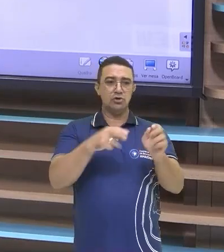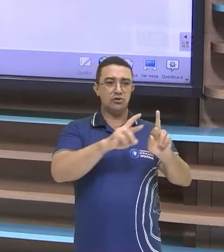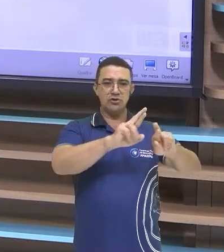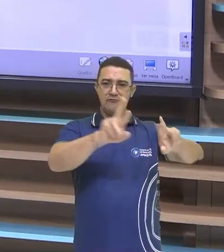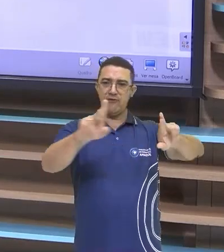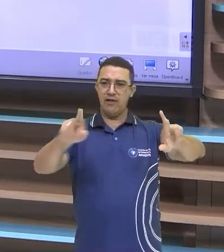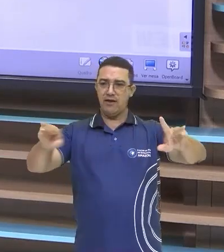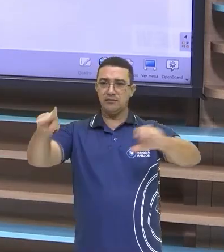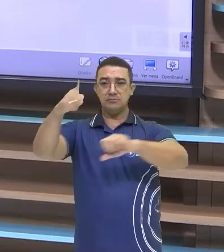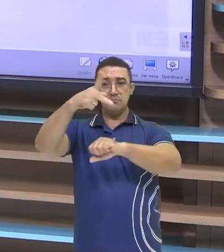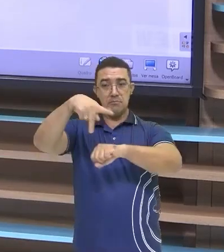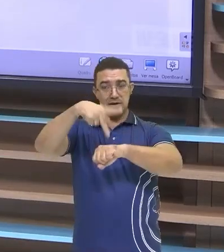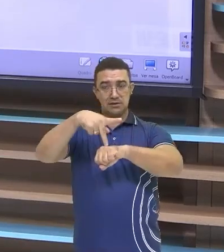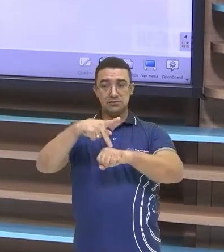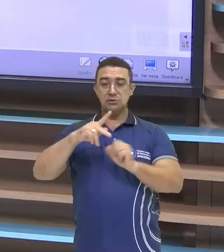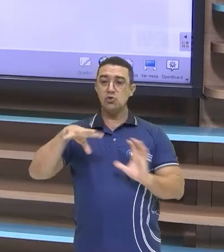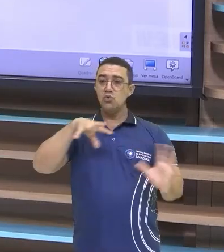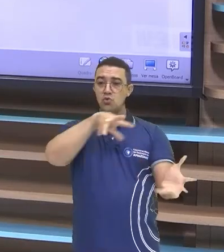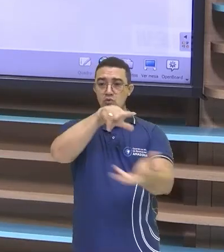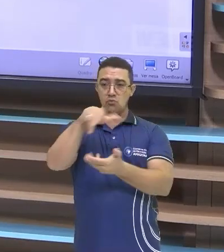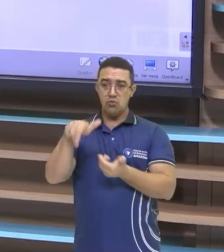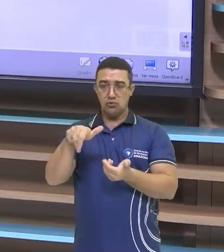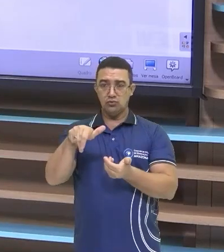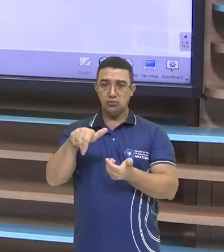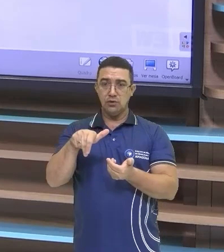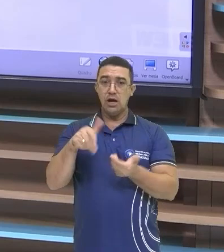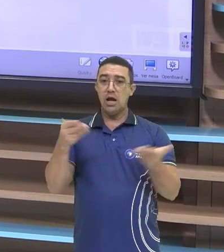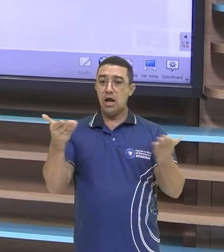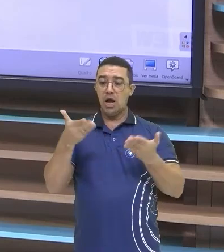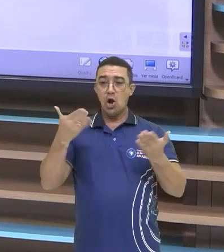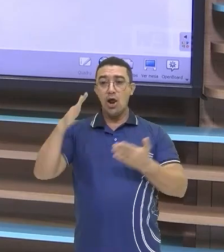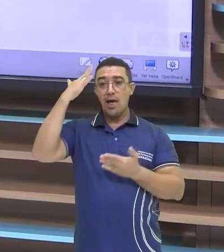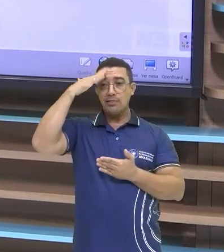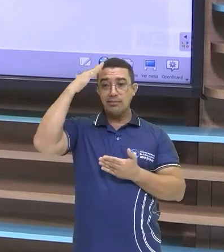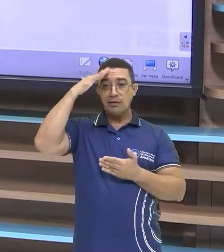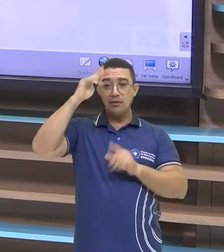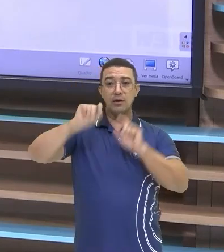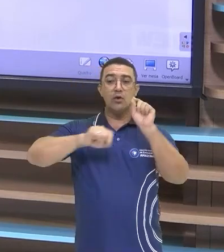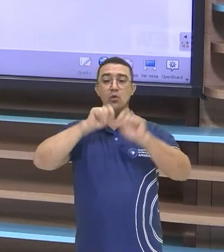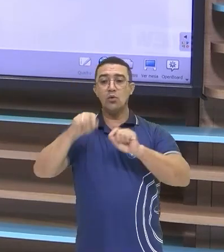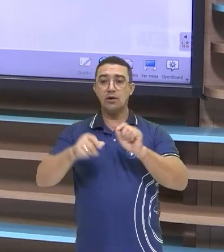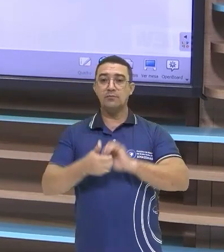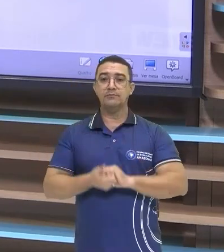diferentes países do mundo, nós vamos entender um pouco agora como